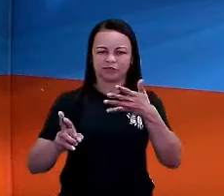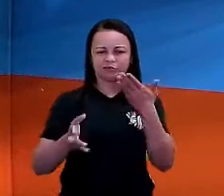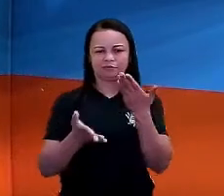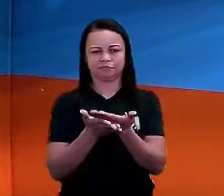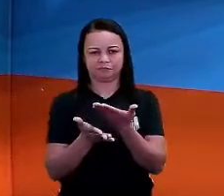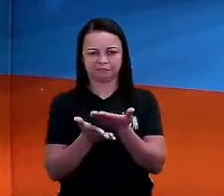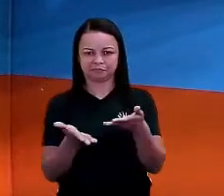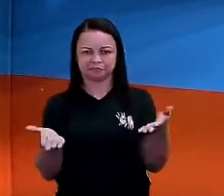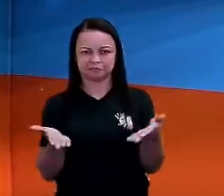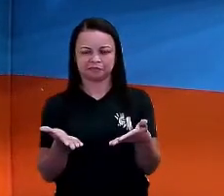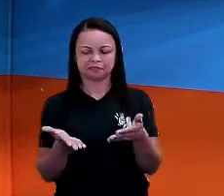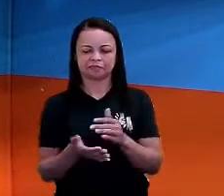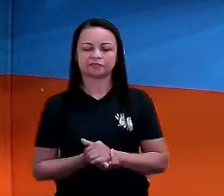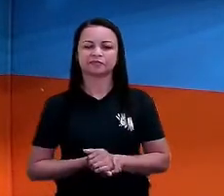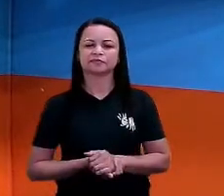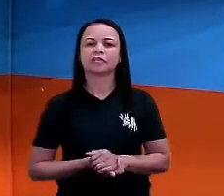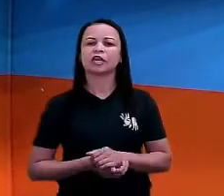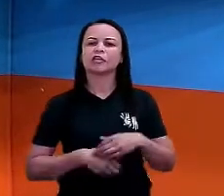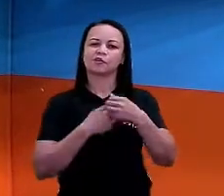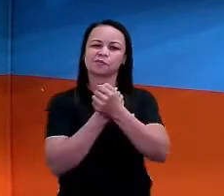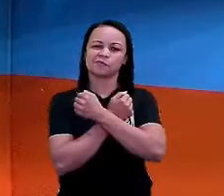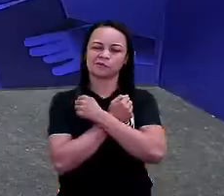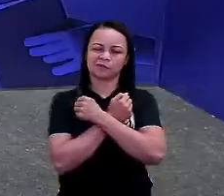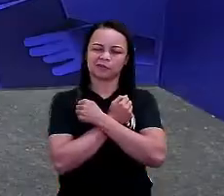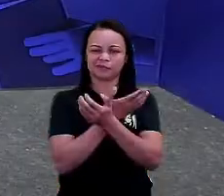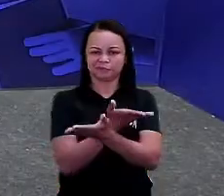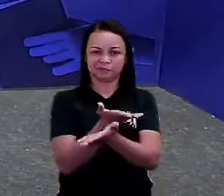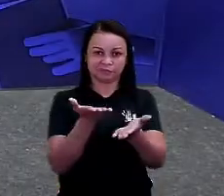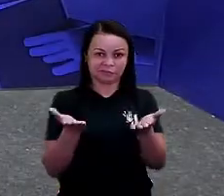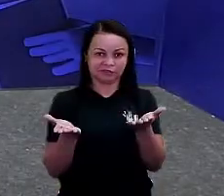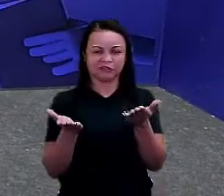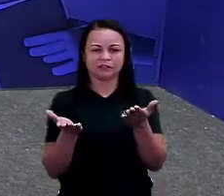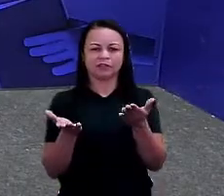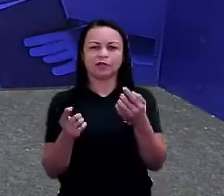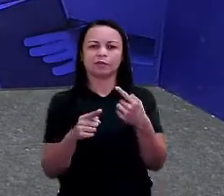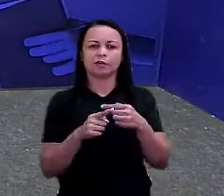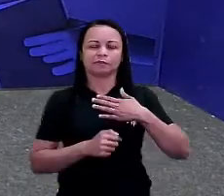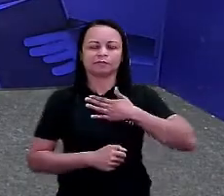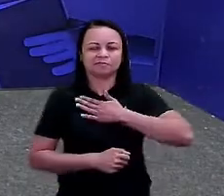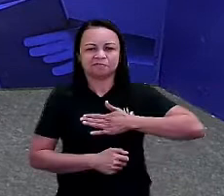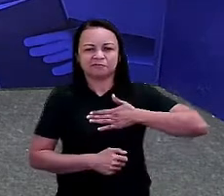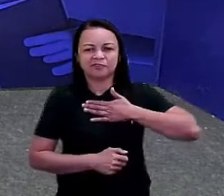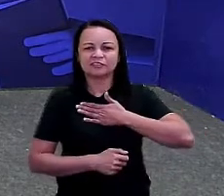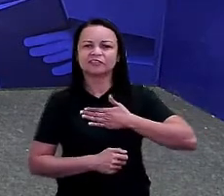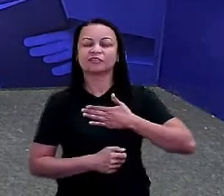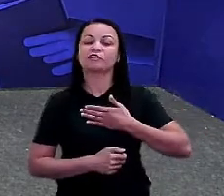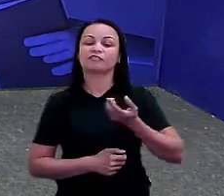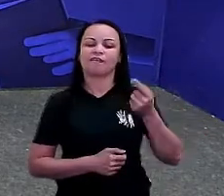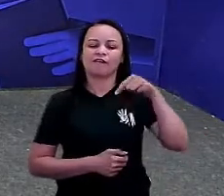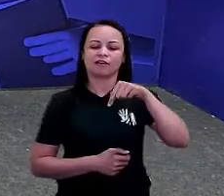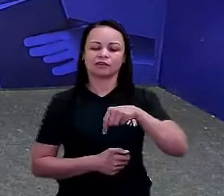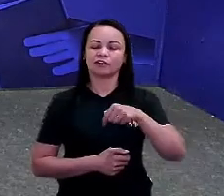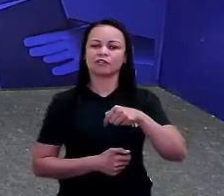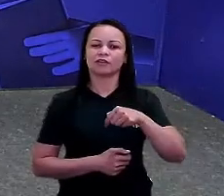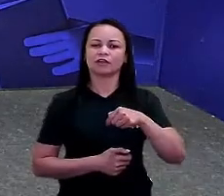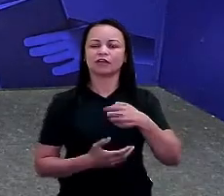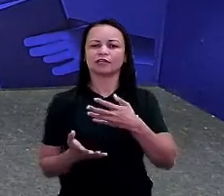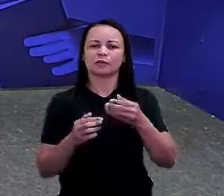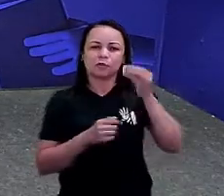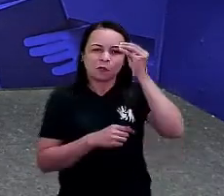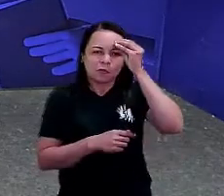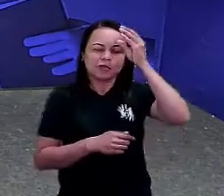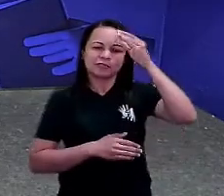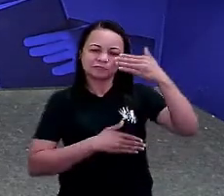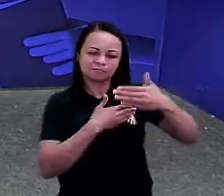de hoje e para você, o meu abraço. Porque para mim é sempre uma grande satisfação estar aqui, trazendo um pouco desse